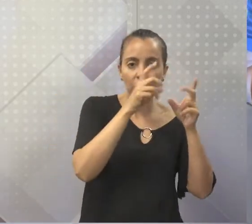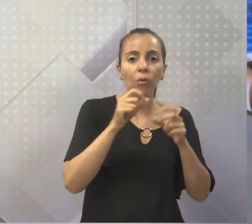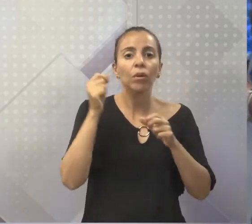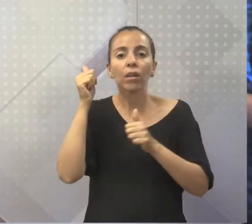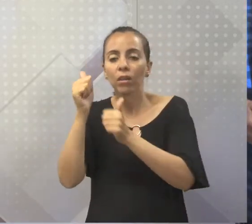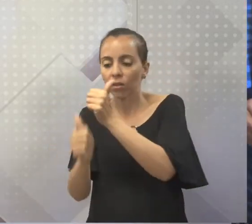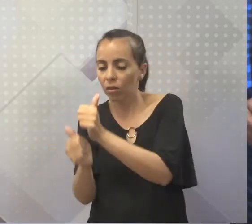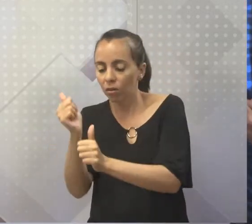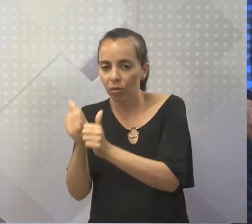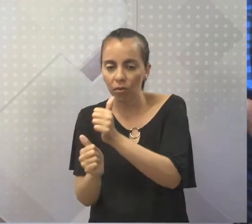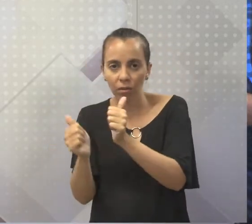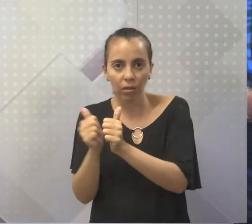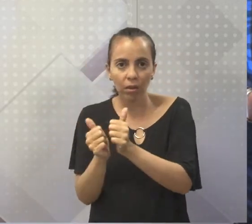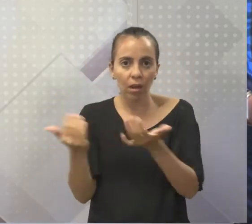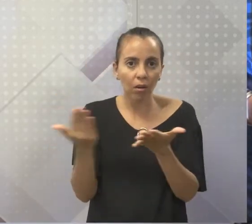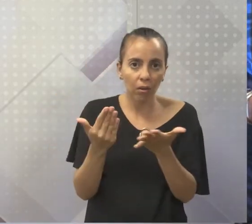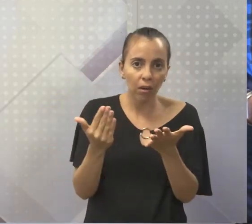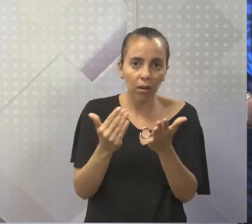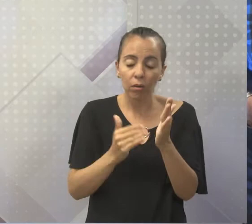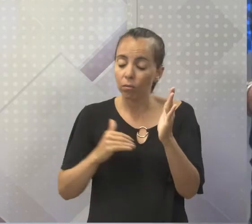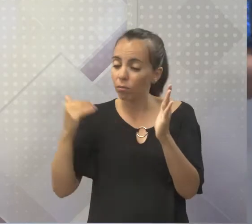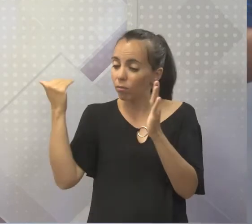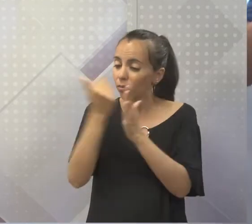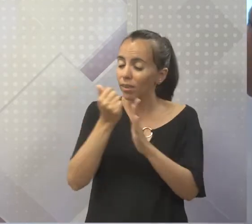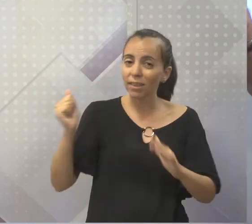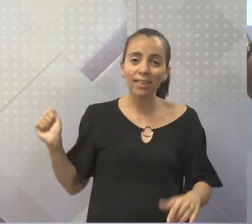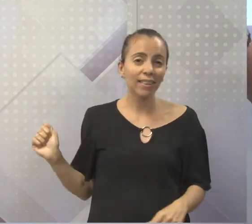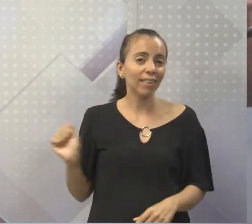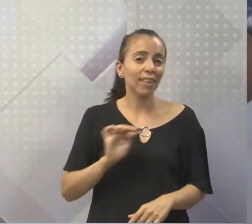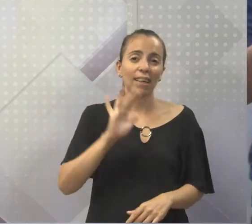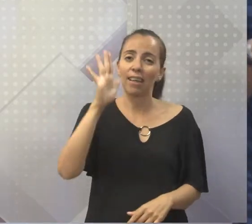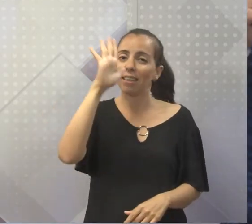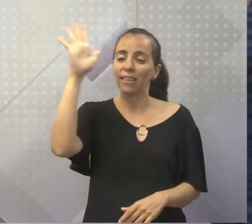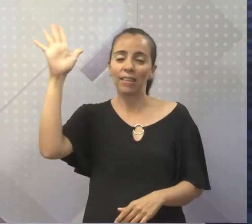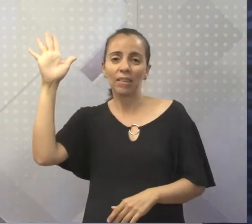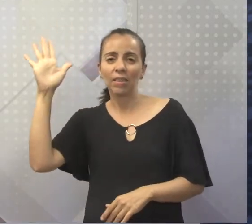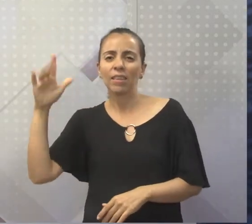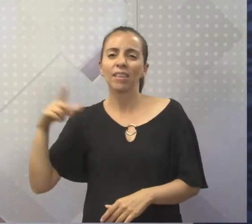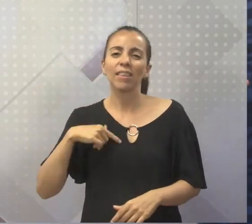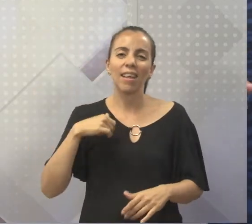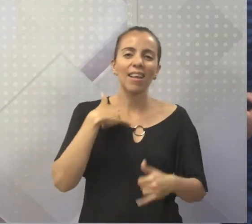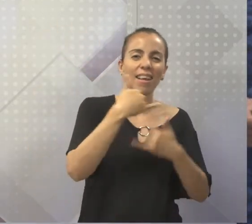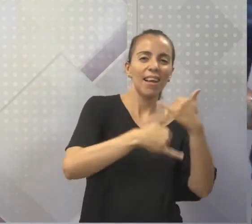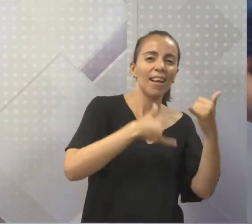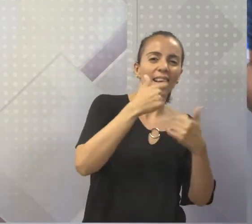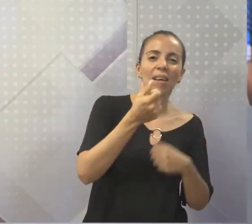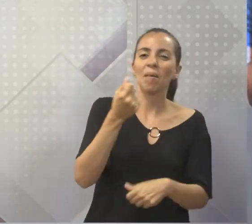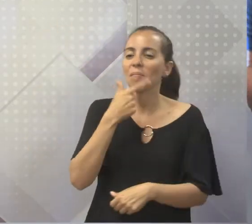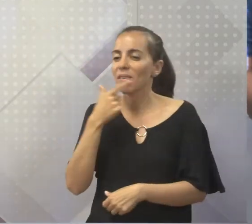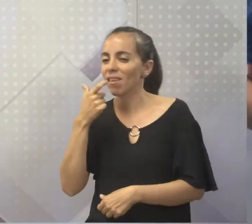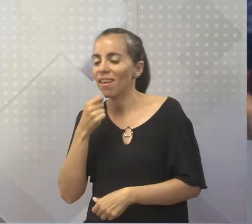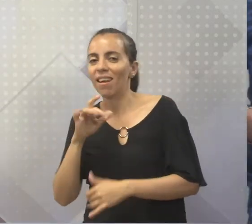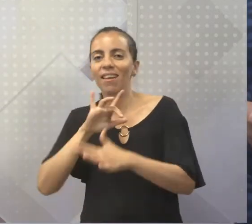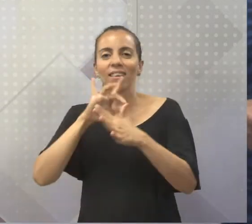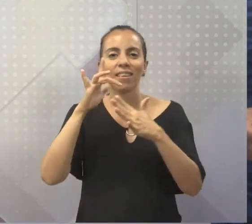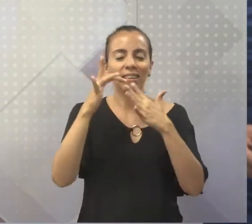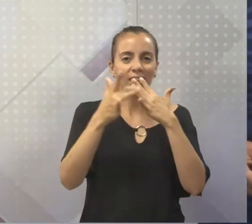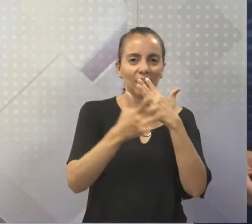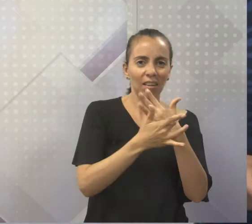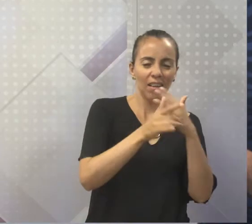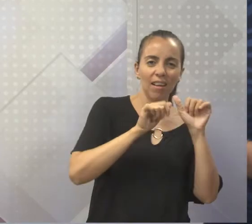quanto é que tá o preço de arroz exorbitante né os memes as brincadeiras todas lá mas o